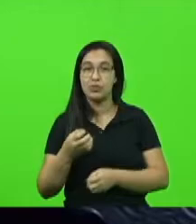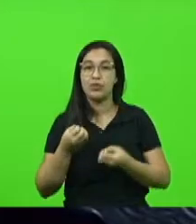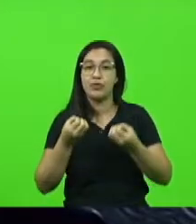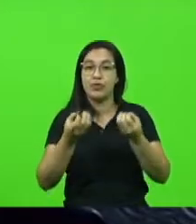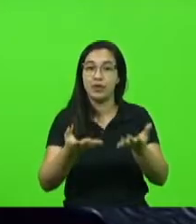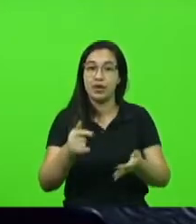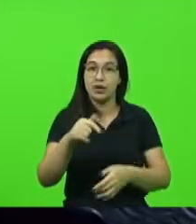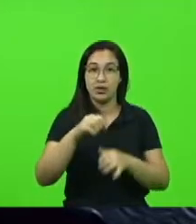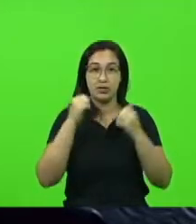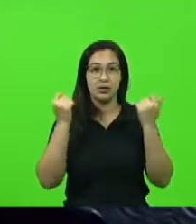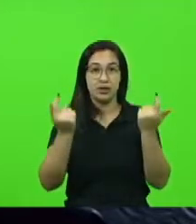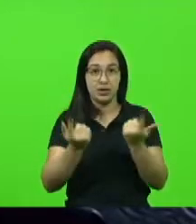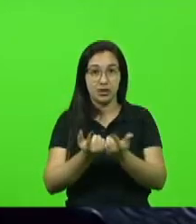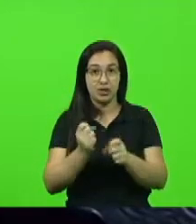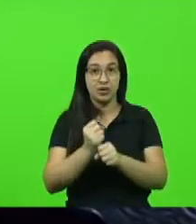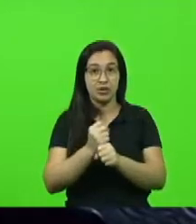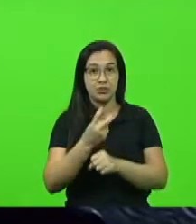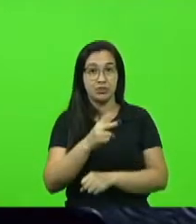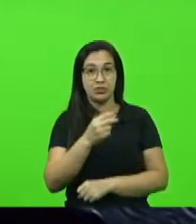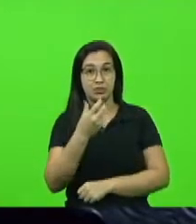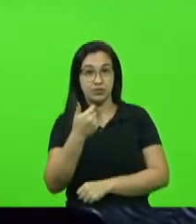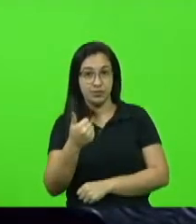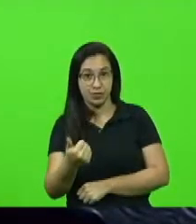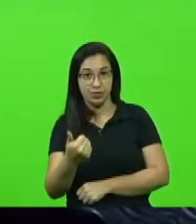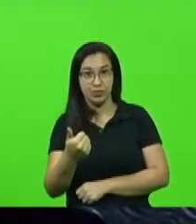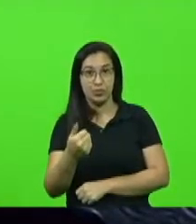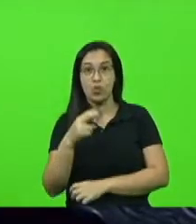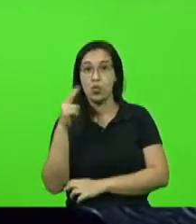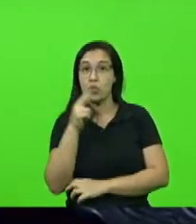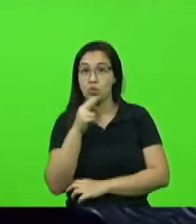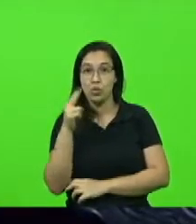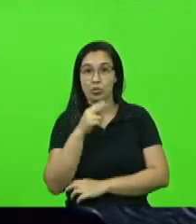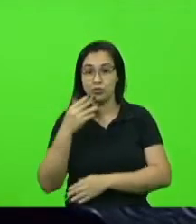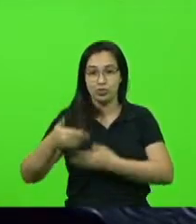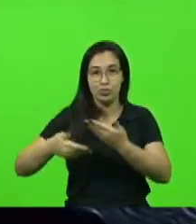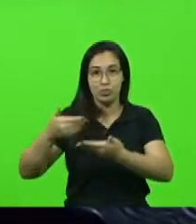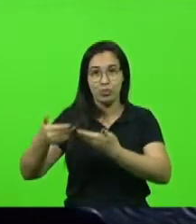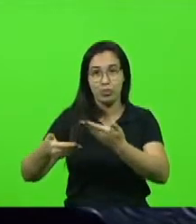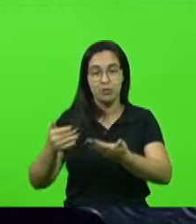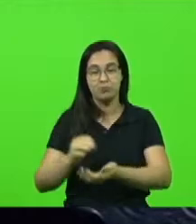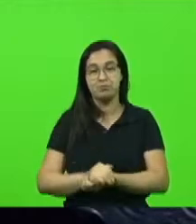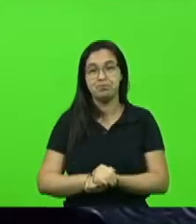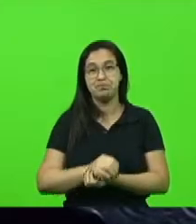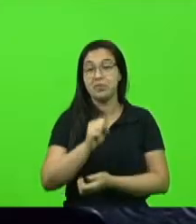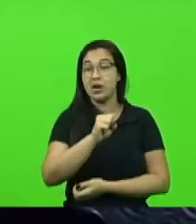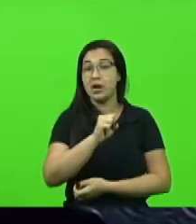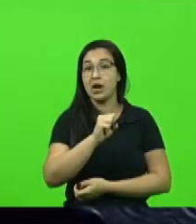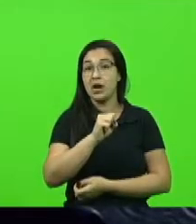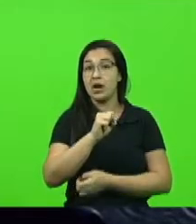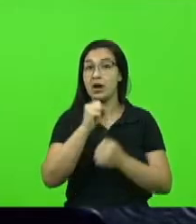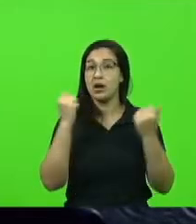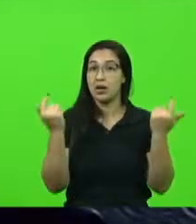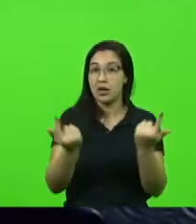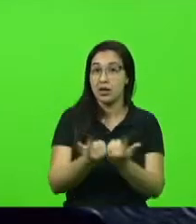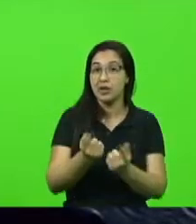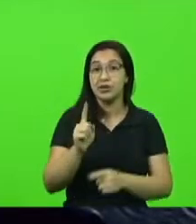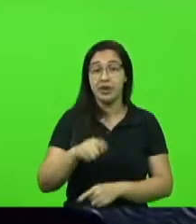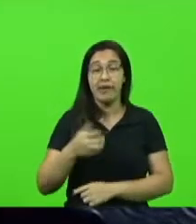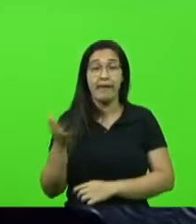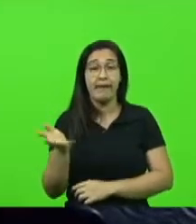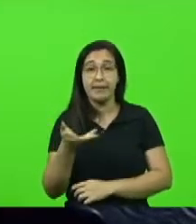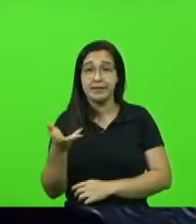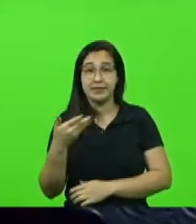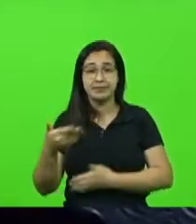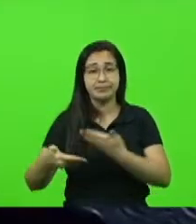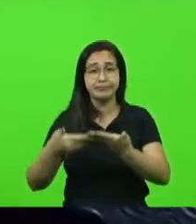ainda neste ano e tramite em regime de urgência. A função da LESC, neste caso, é somente agilizar a tramitação,